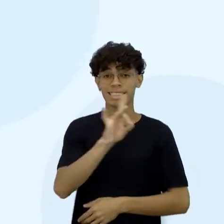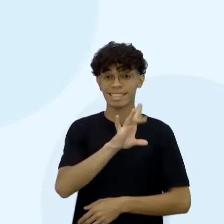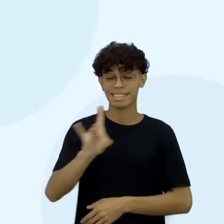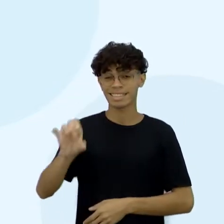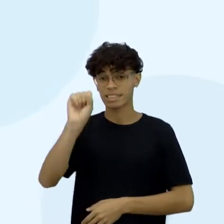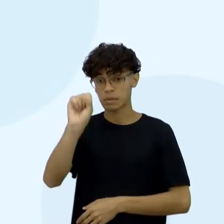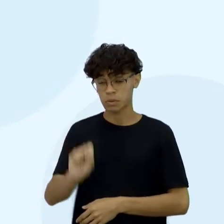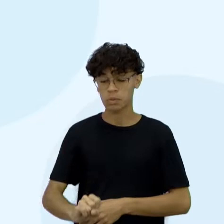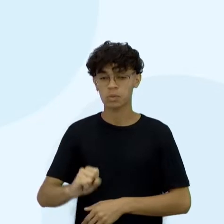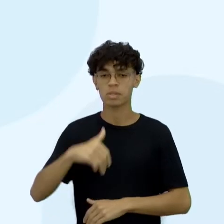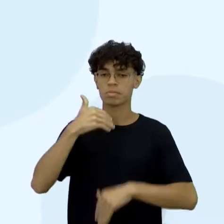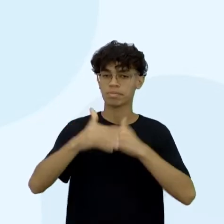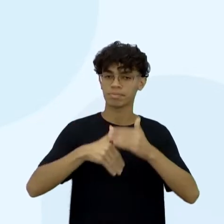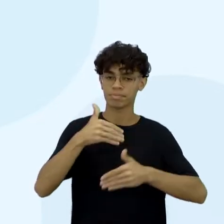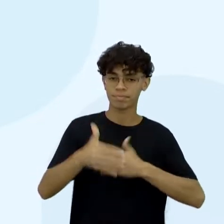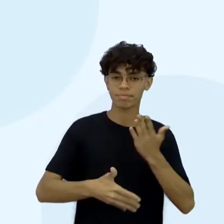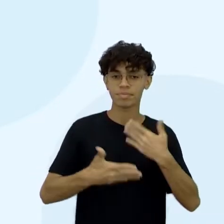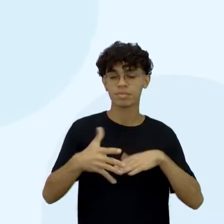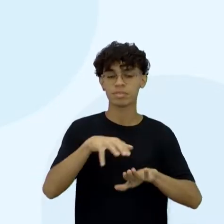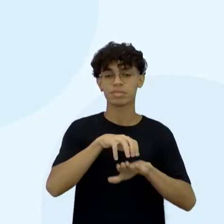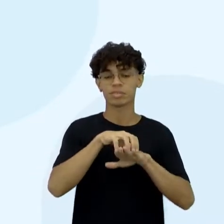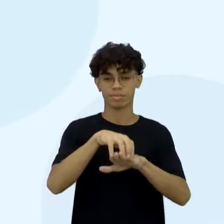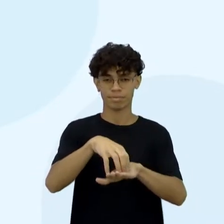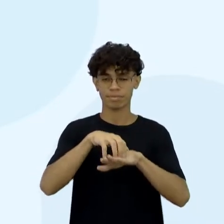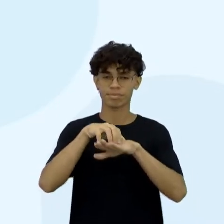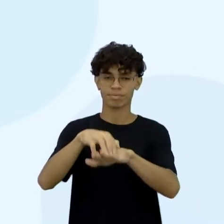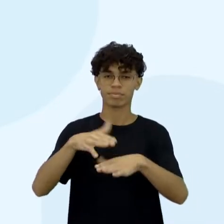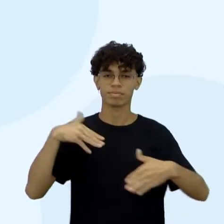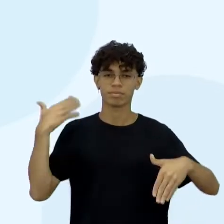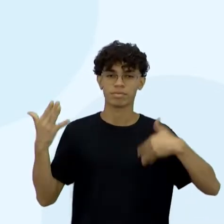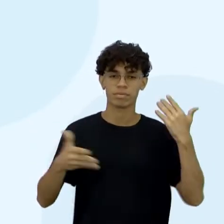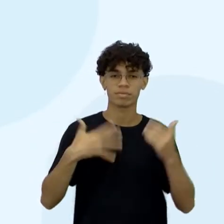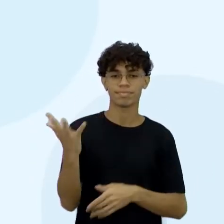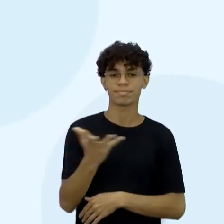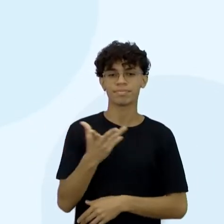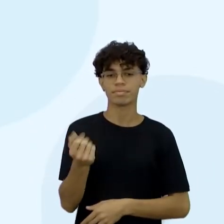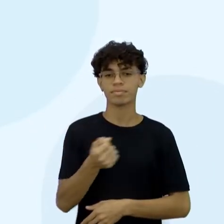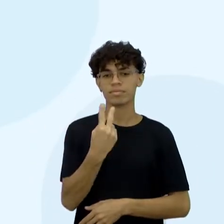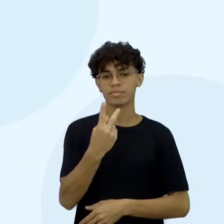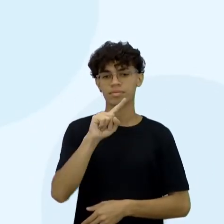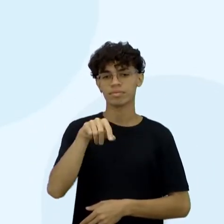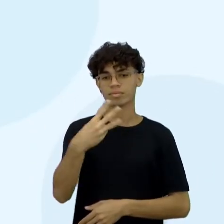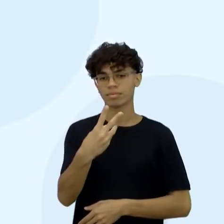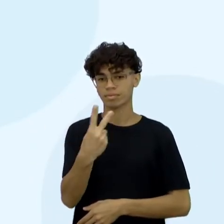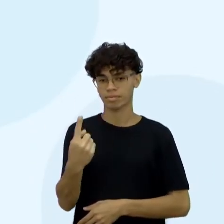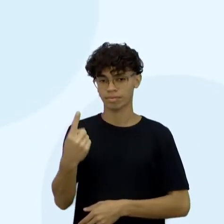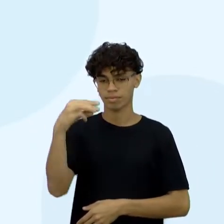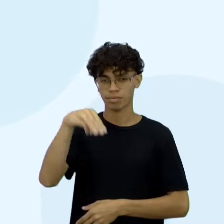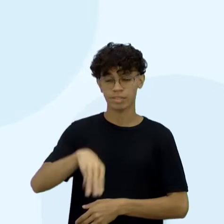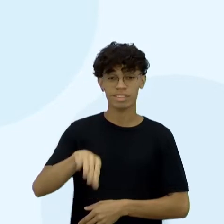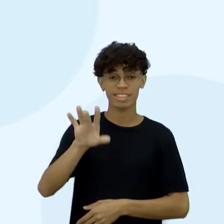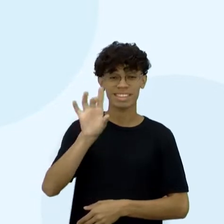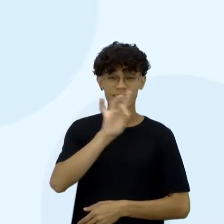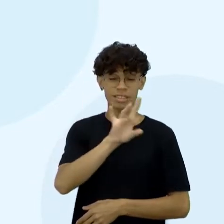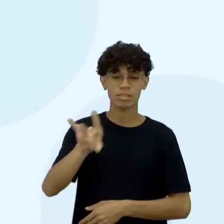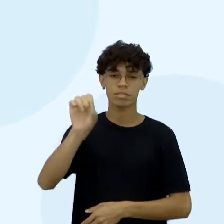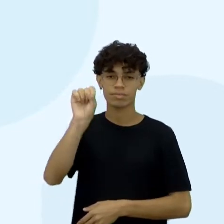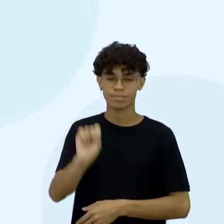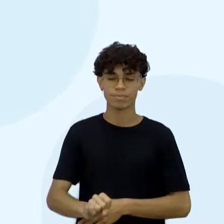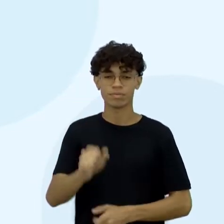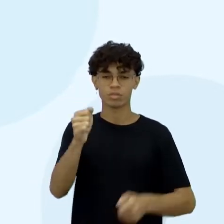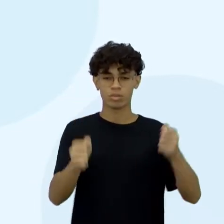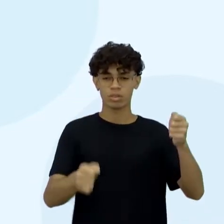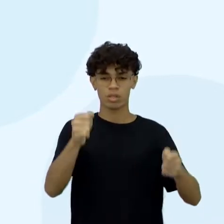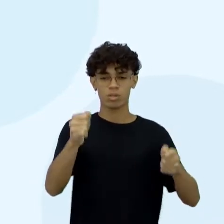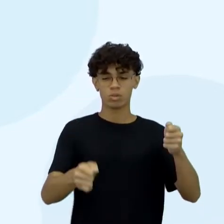o veículo de passeio aumenta a sua velocidade em 2,31 metros a cada segundo, enquanto que o Fórmula 1 aumenta